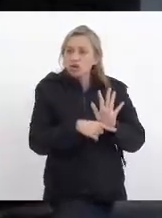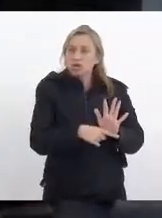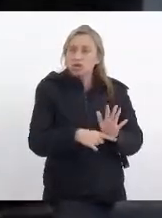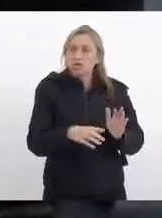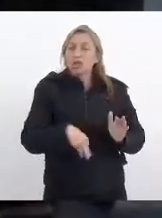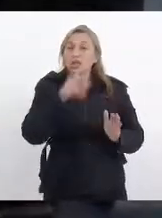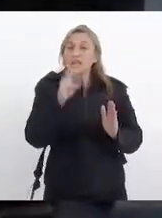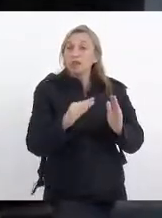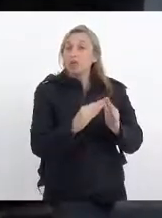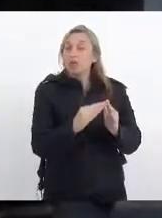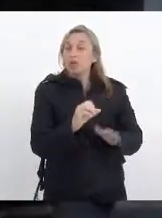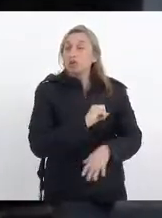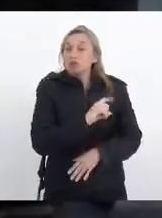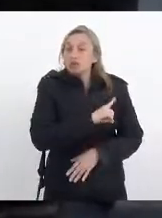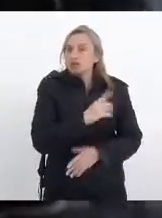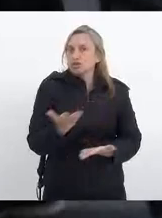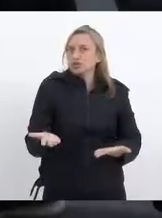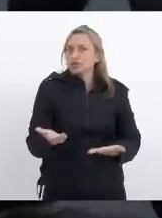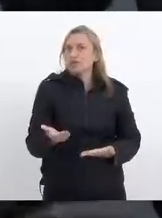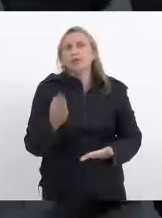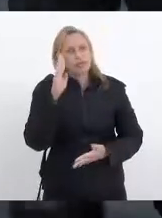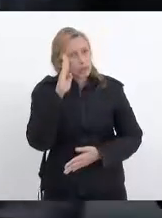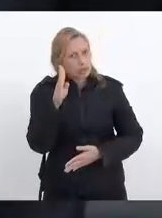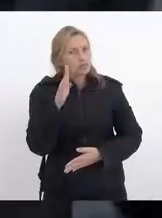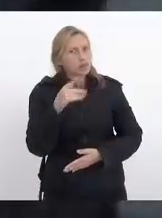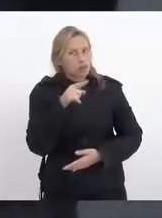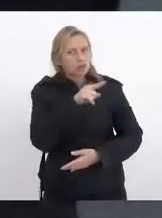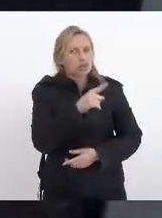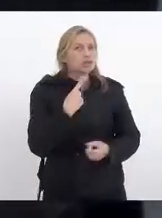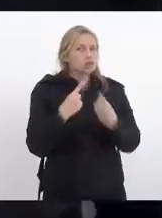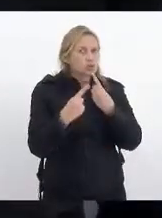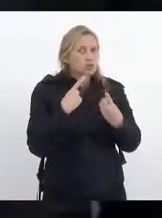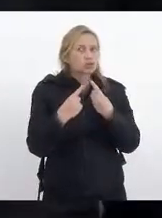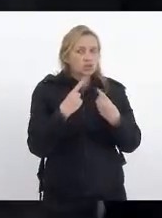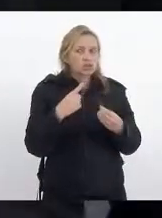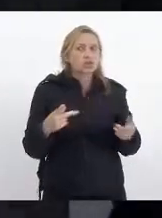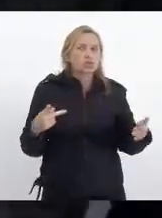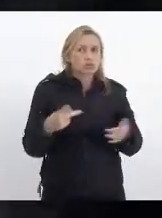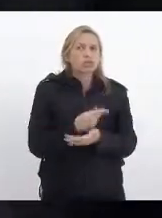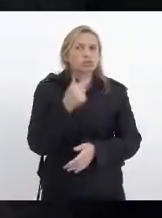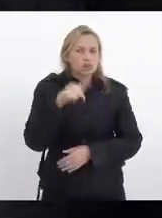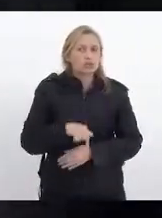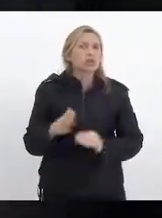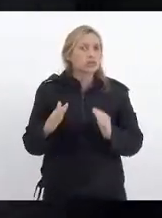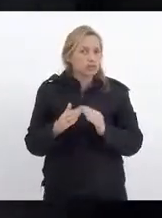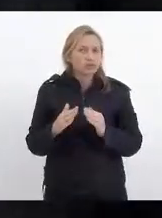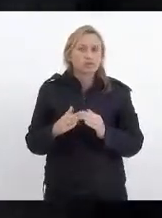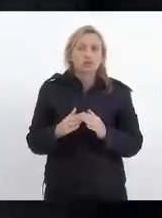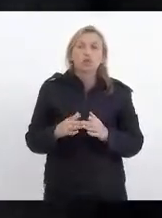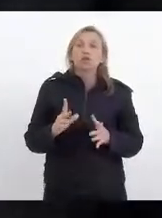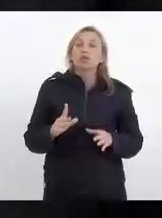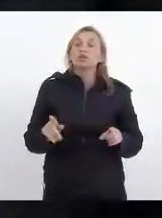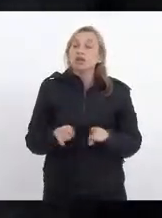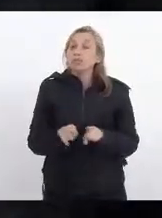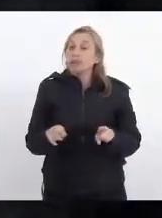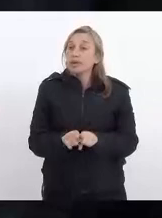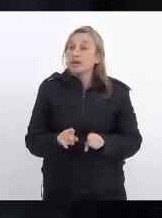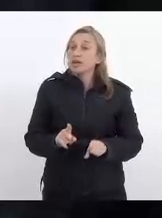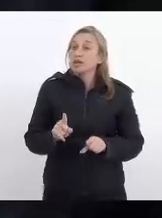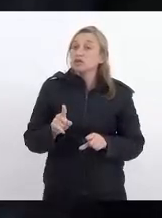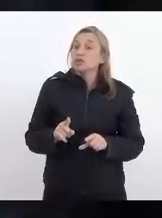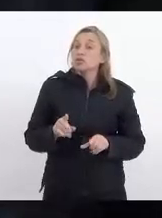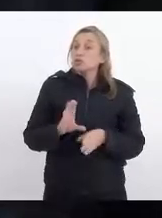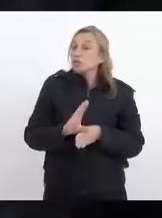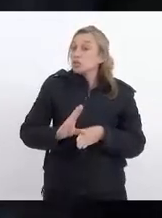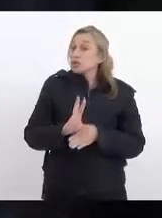aos moradores de Duque de Caxias então é fundamental que esse debate aconteça que dentro como aconteça também não